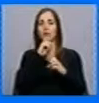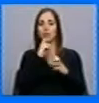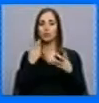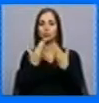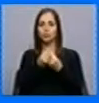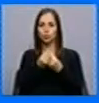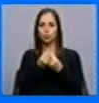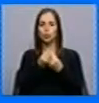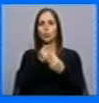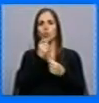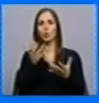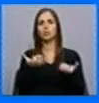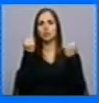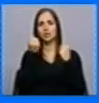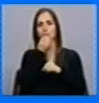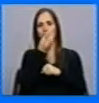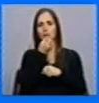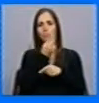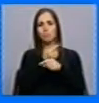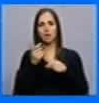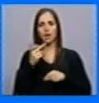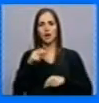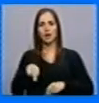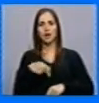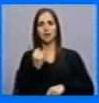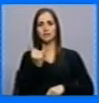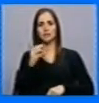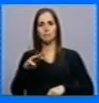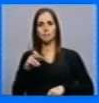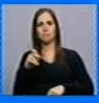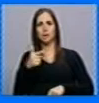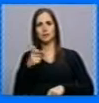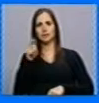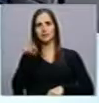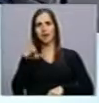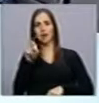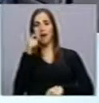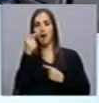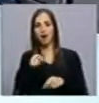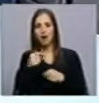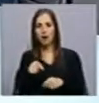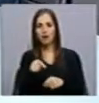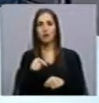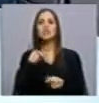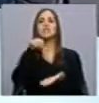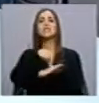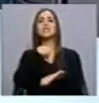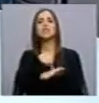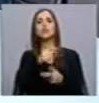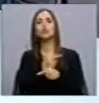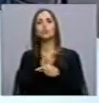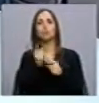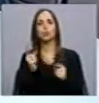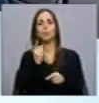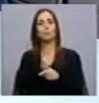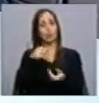para explicar a quantidade de antimatéria que nós encontramos na Via Láctea. E então a parte geográfica. Porquê no centro da Via Láctea? Porque é aí que